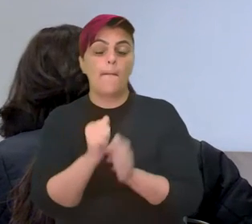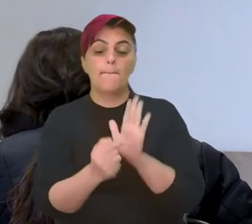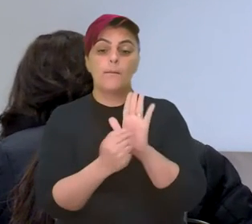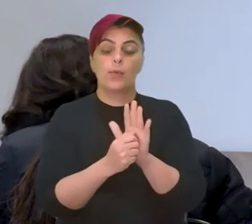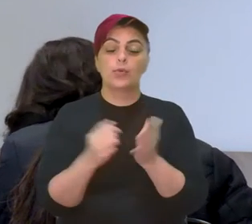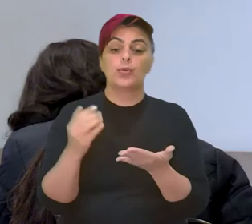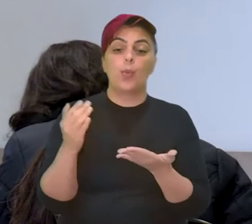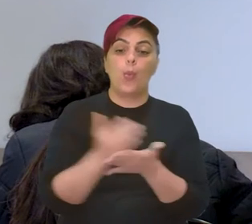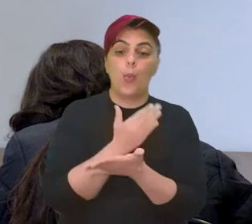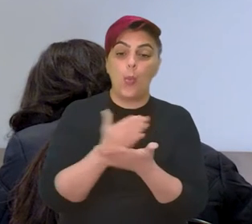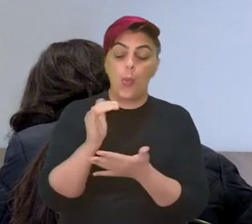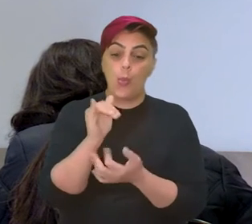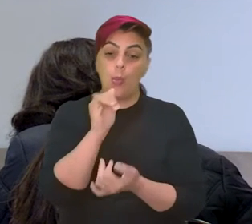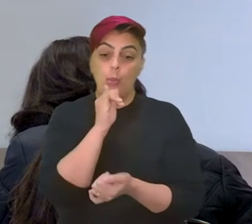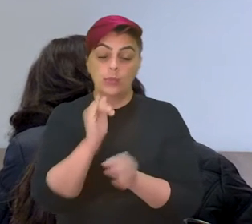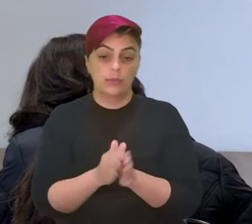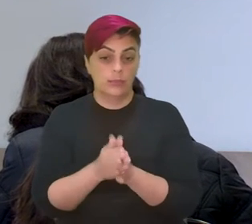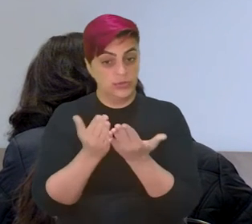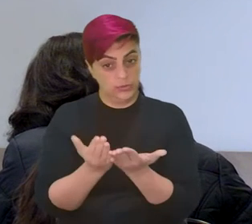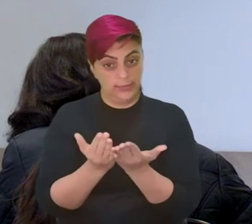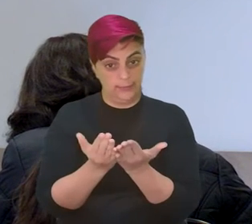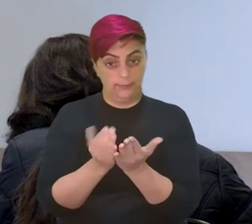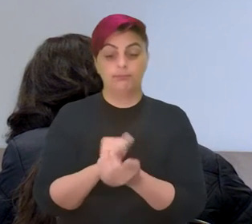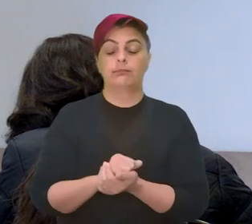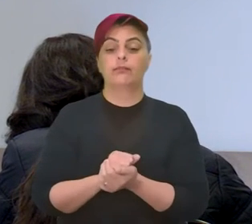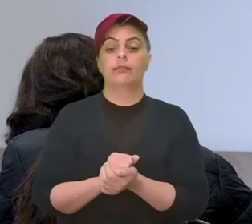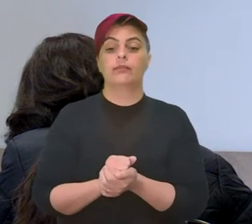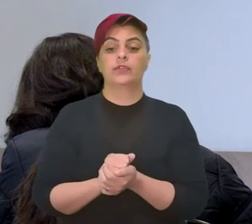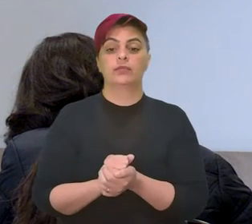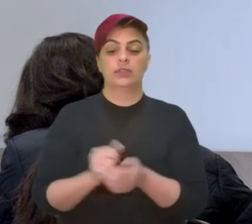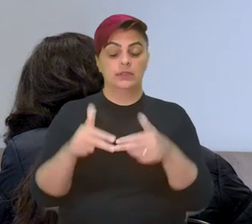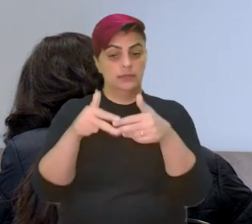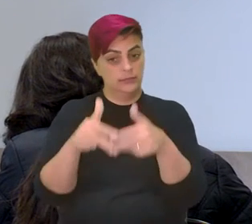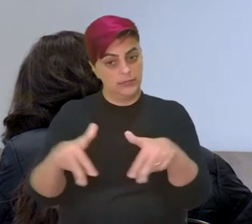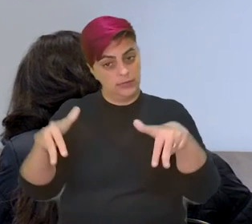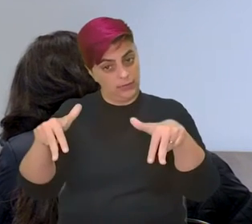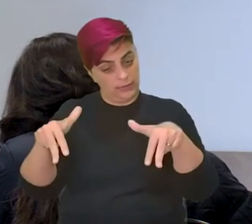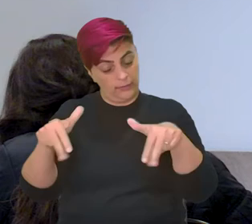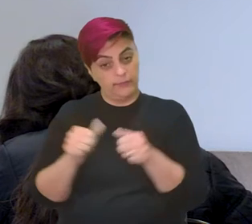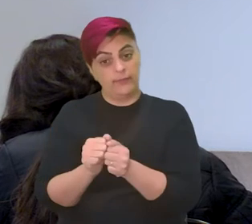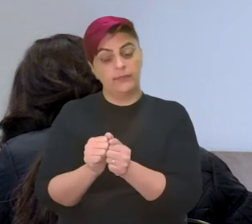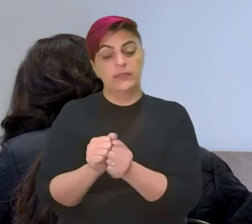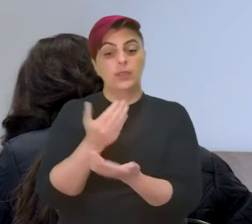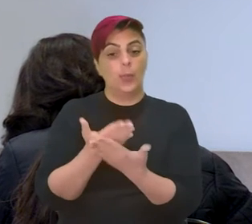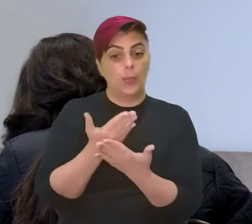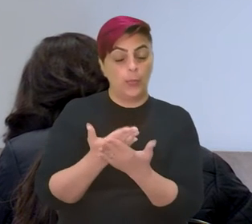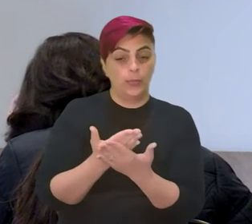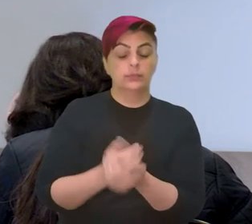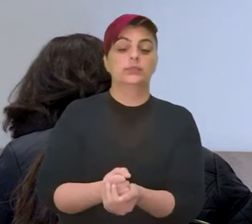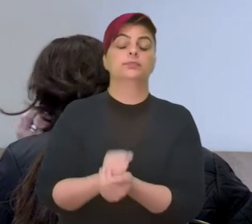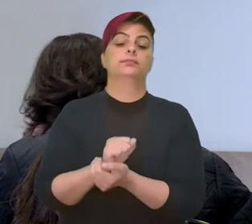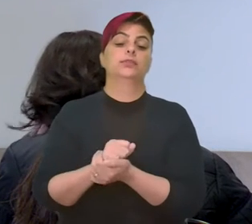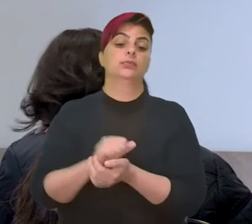exemplos dos livros que a gente está publicando na UBU, de autores brasileiros em atividade, a etnografia de Letícia Ferreira, por exemplo,